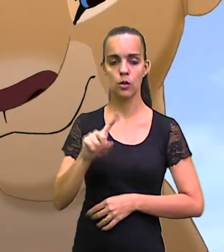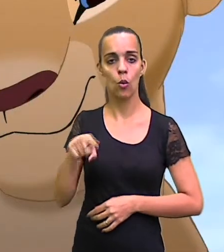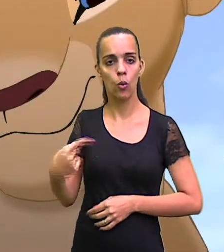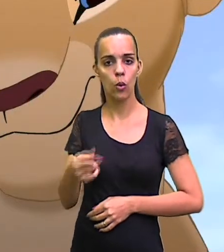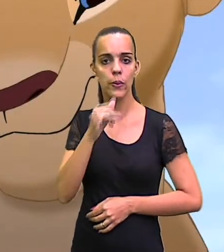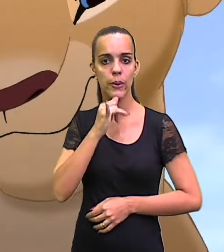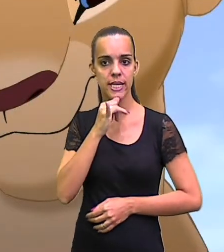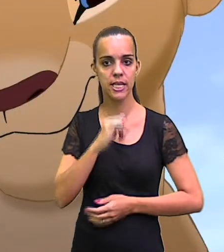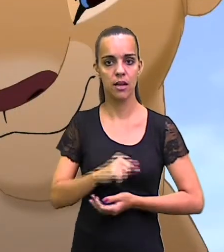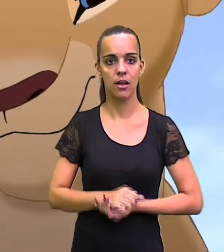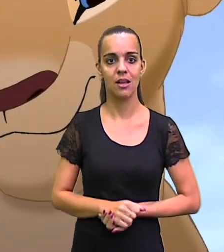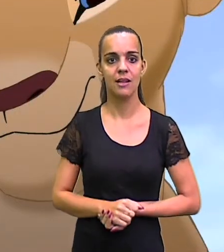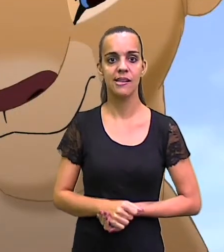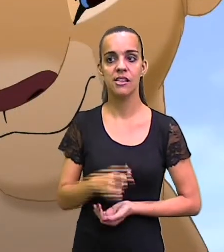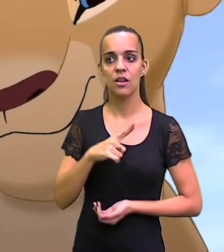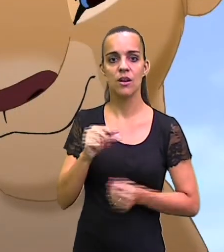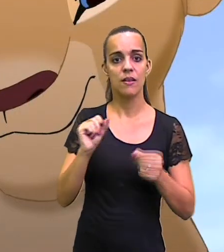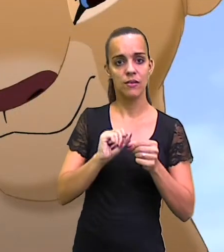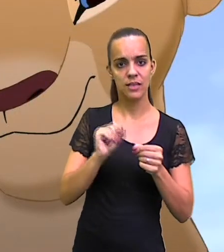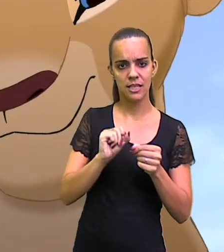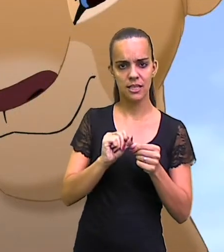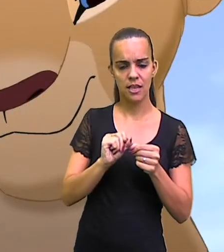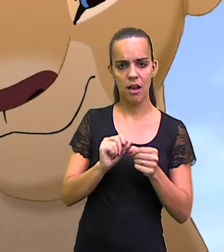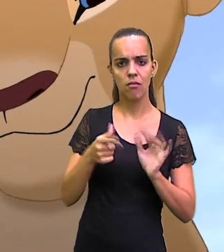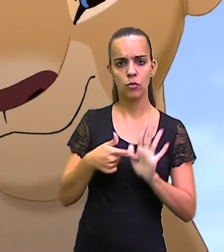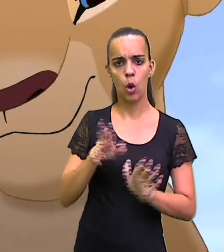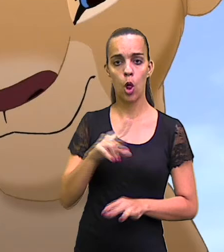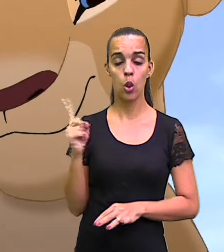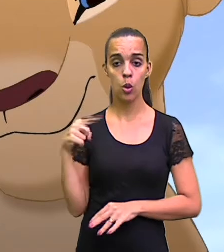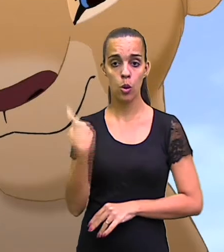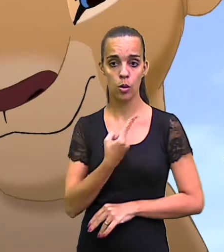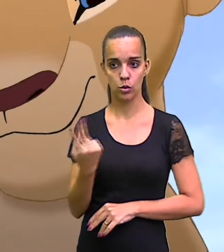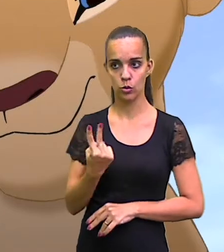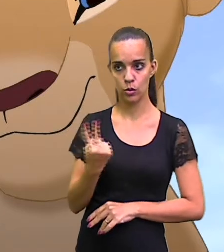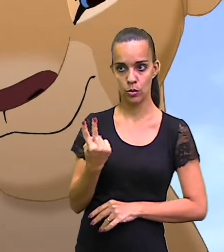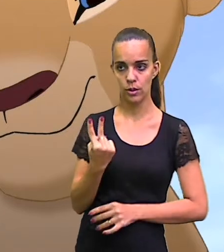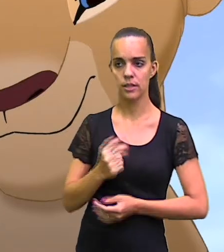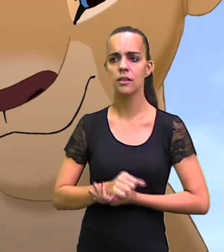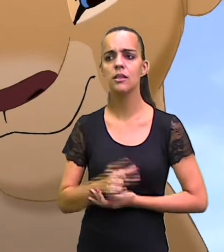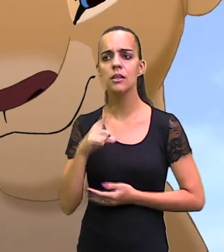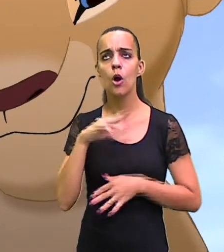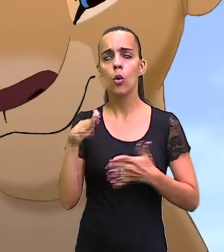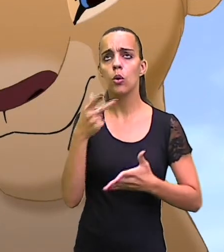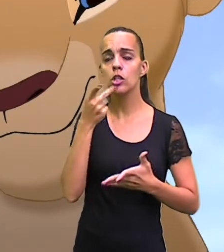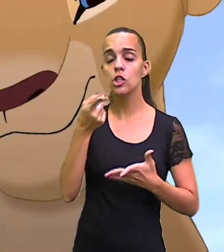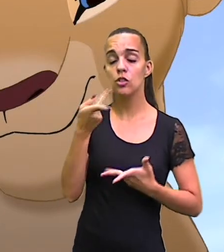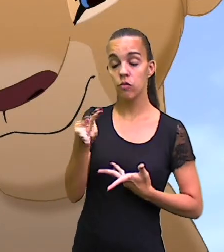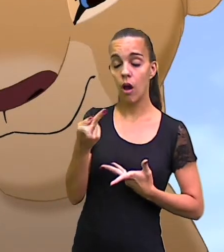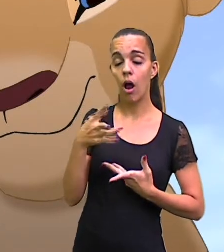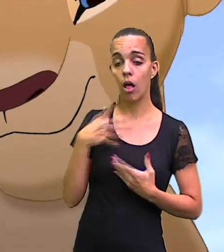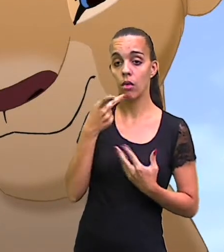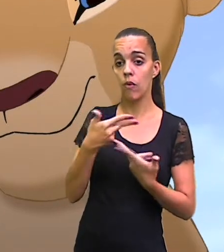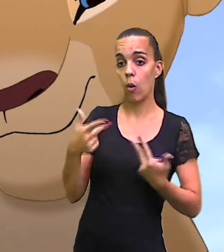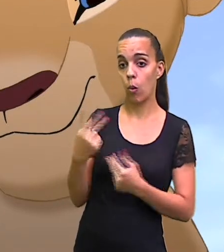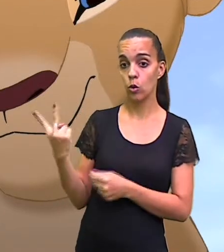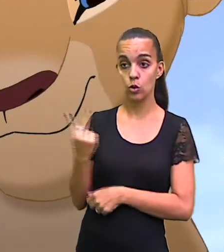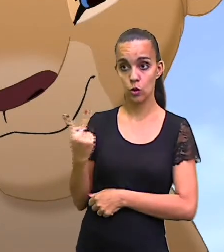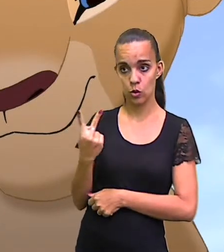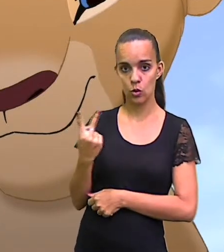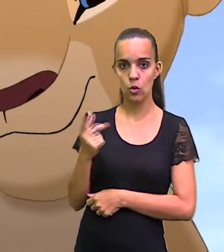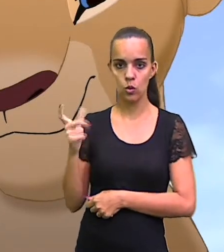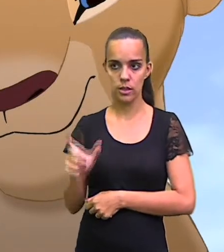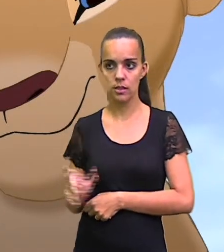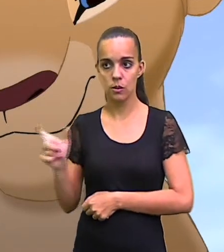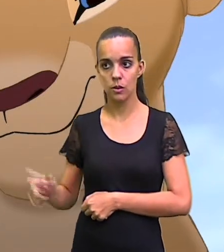exemplo. Fizeram menção a nós dois. Quem faz menção a alguém ou alguma